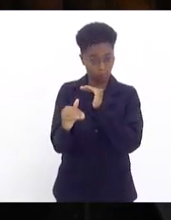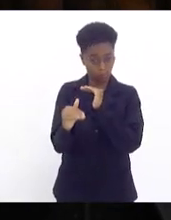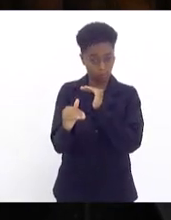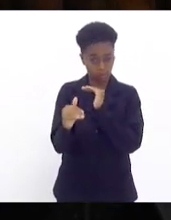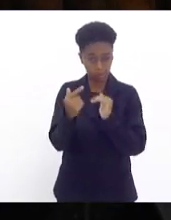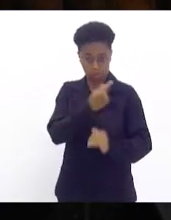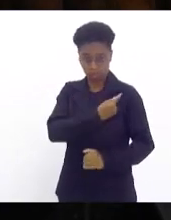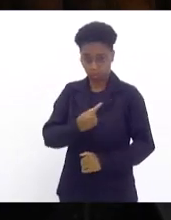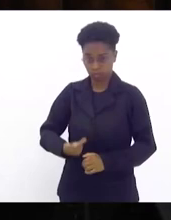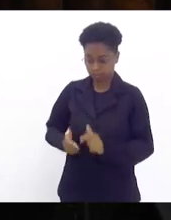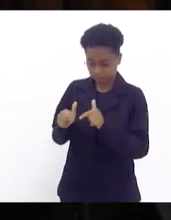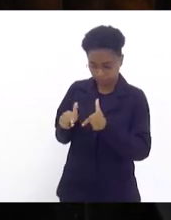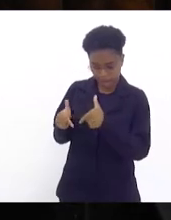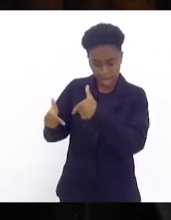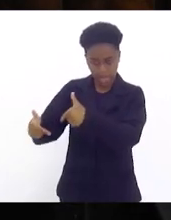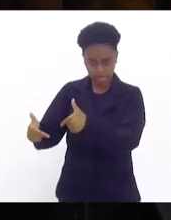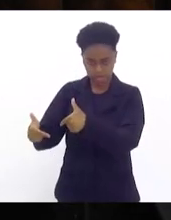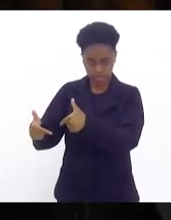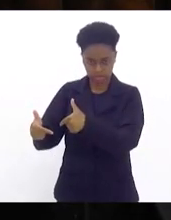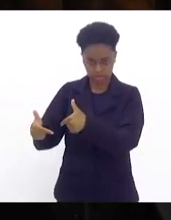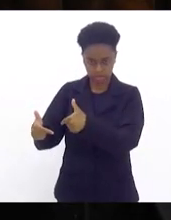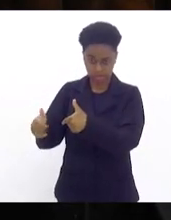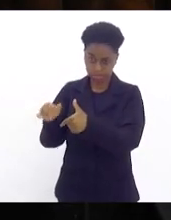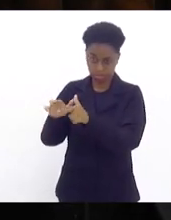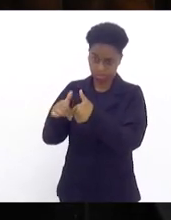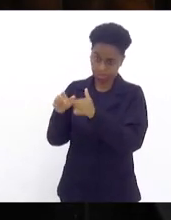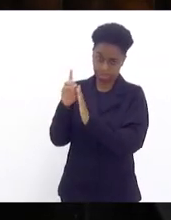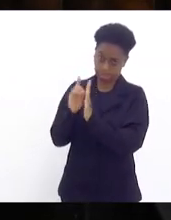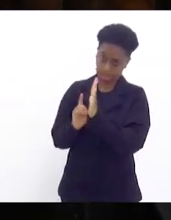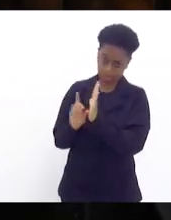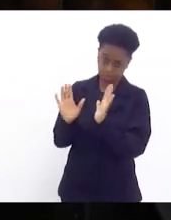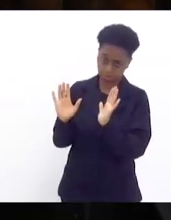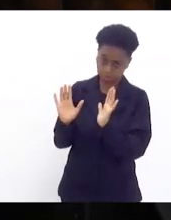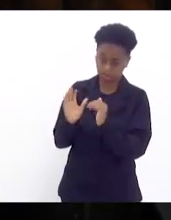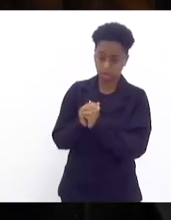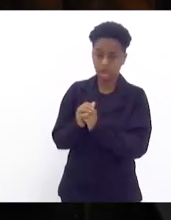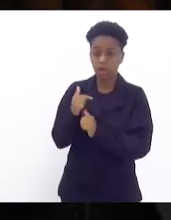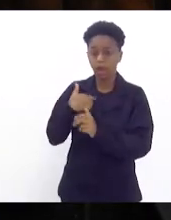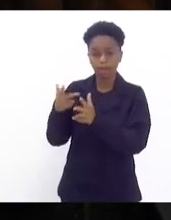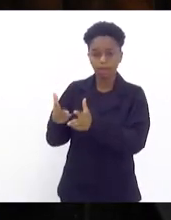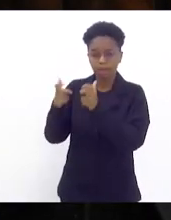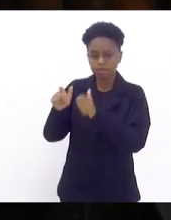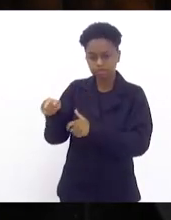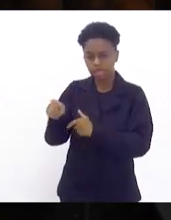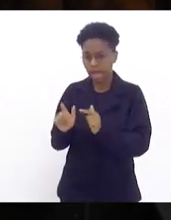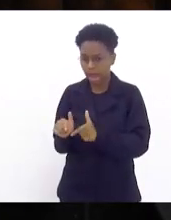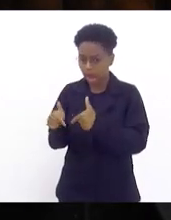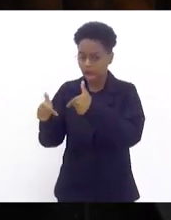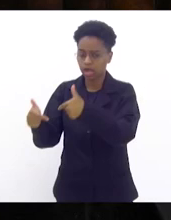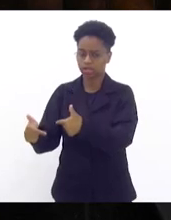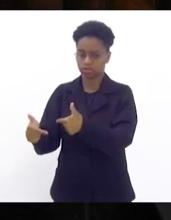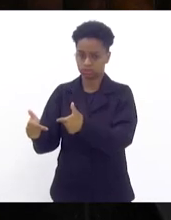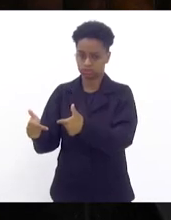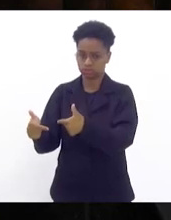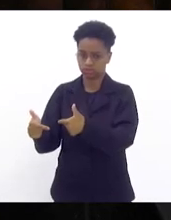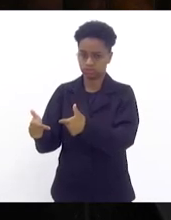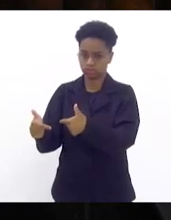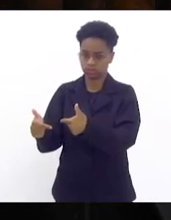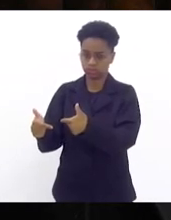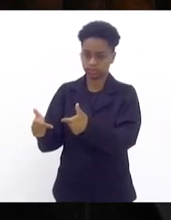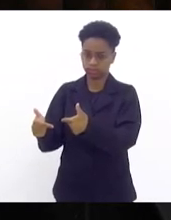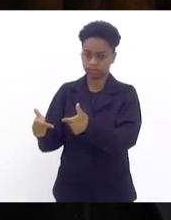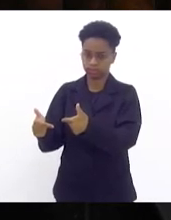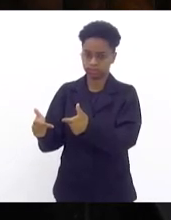do governador por decreto e verifico que esse ato fere